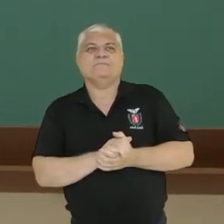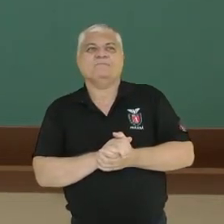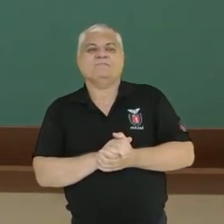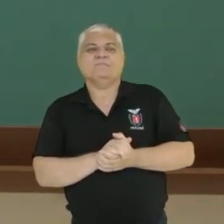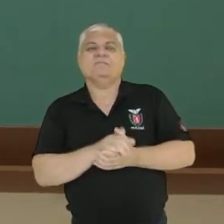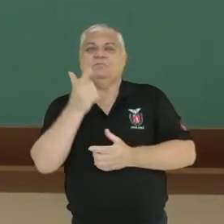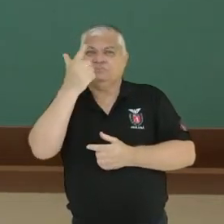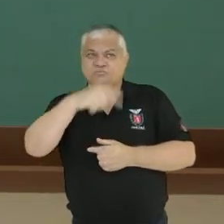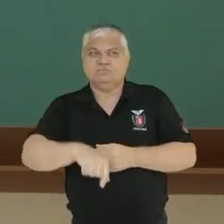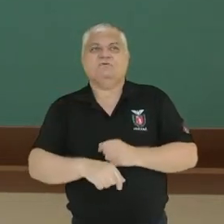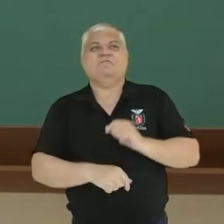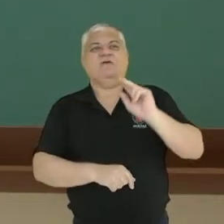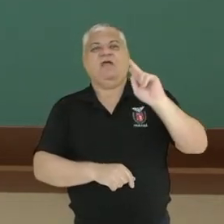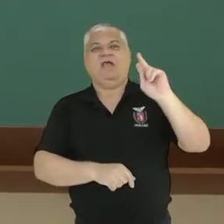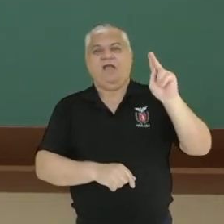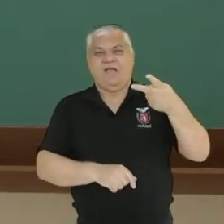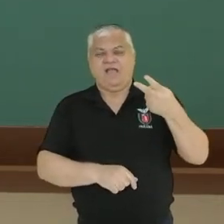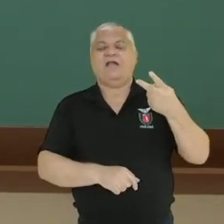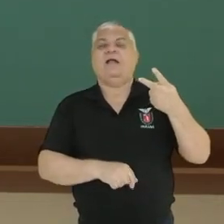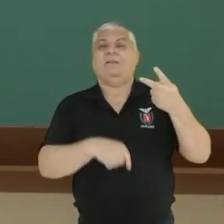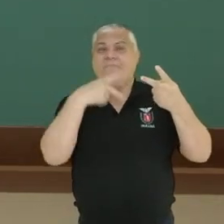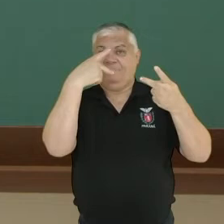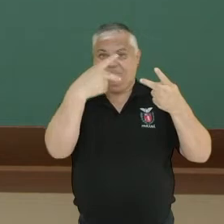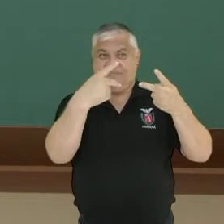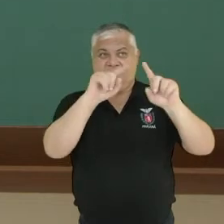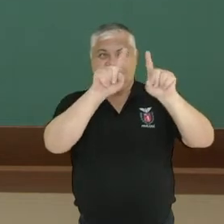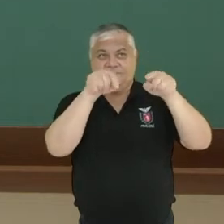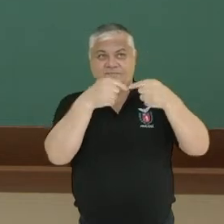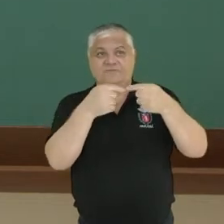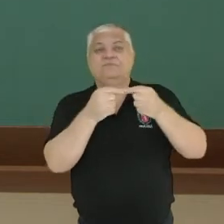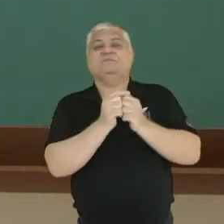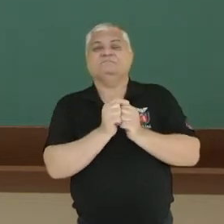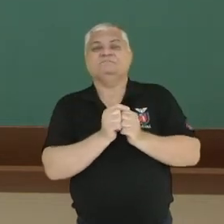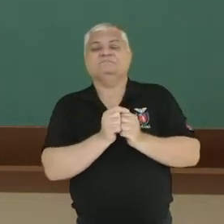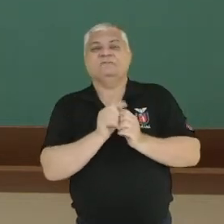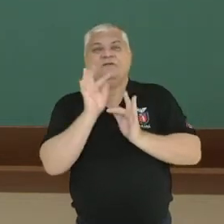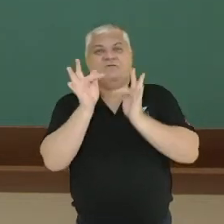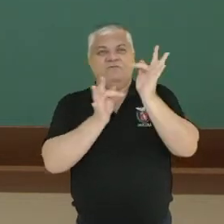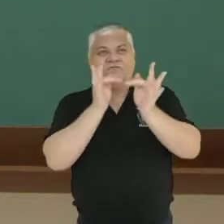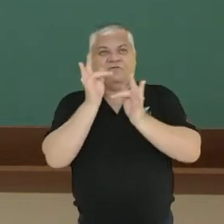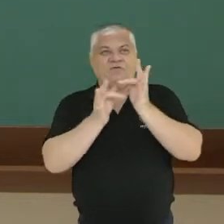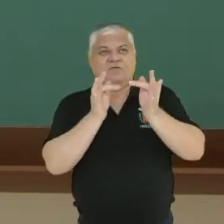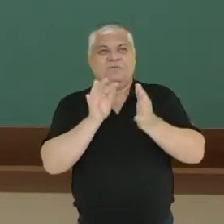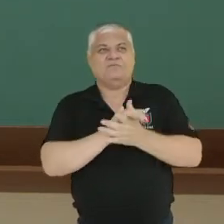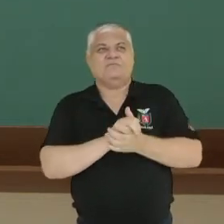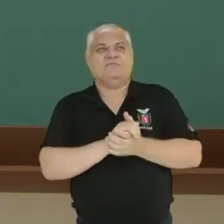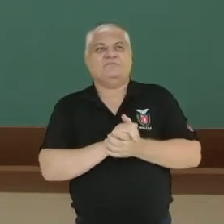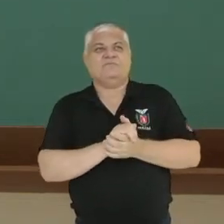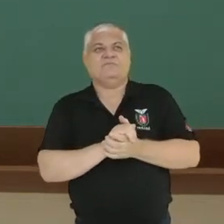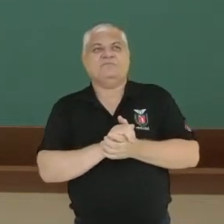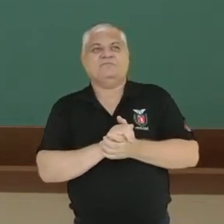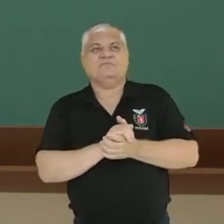Repetimos a fórmula aqui, né, pessoal? A fórmula que foi dada para calcular a